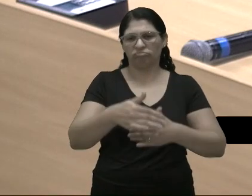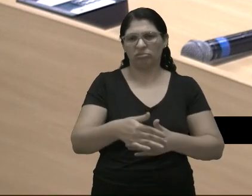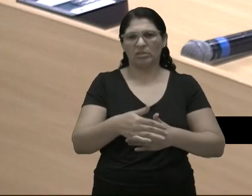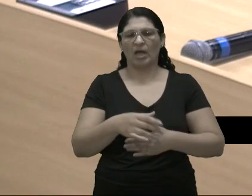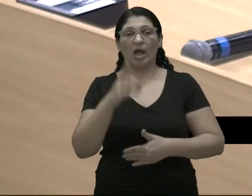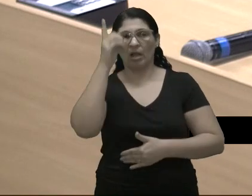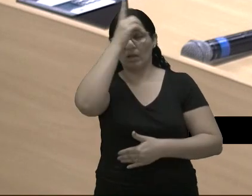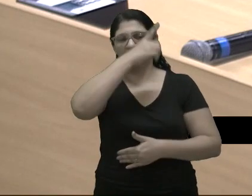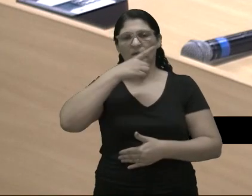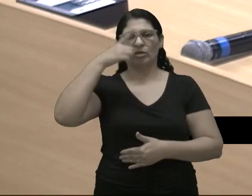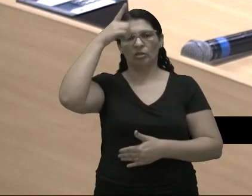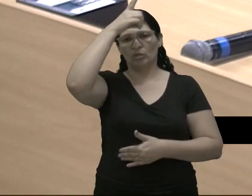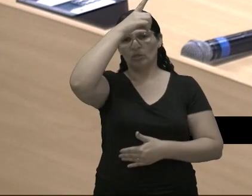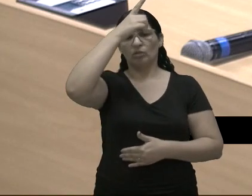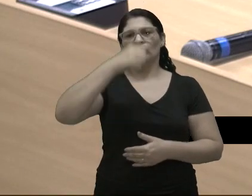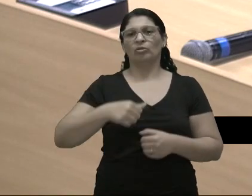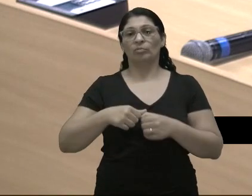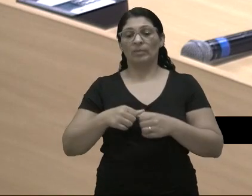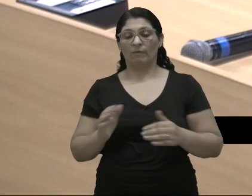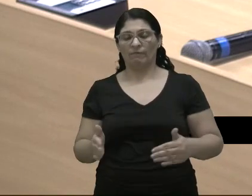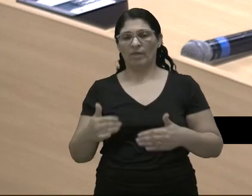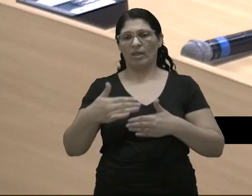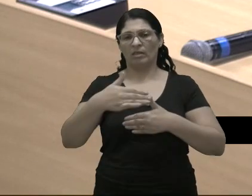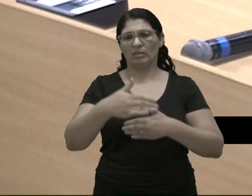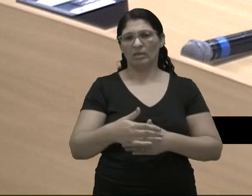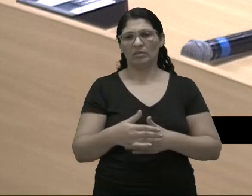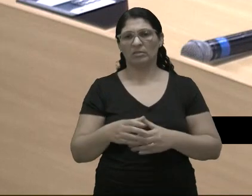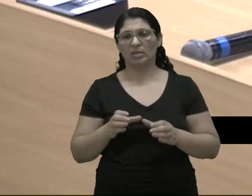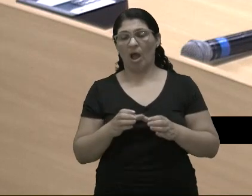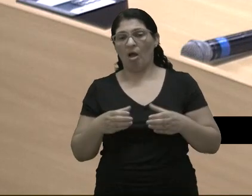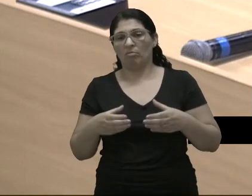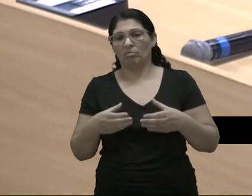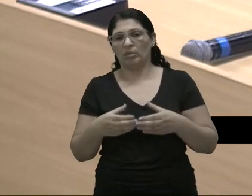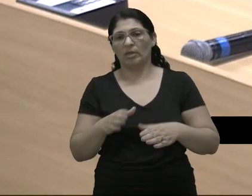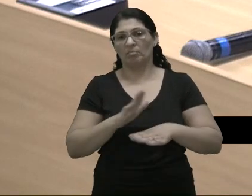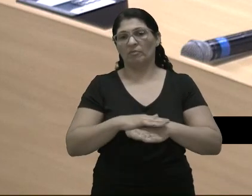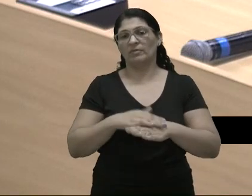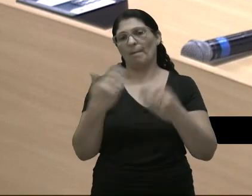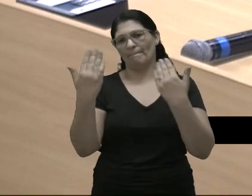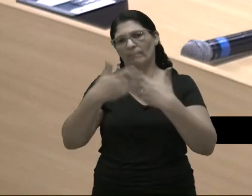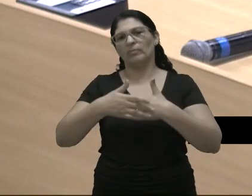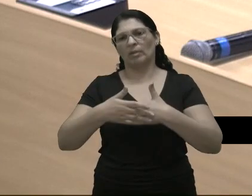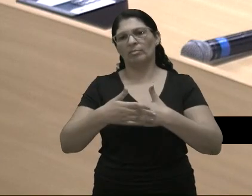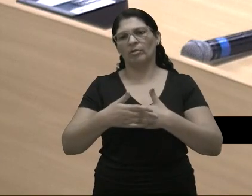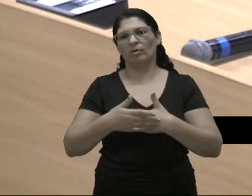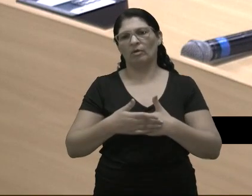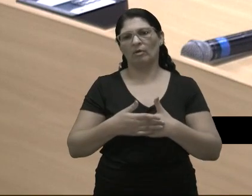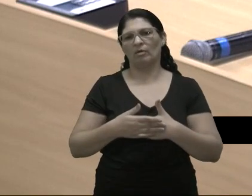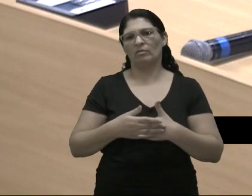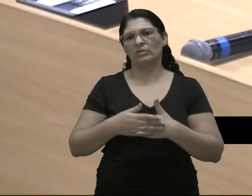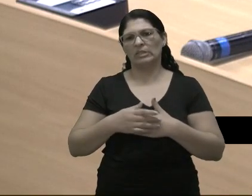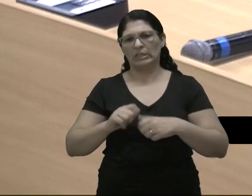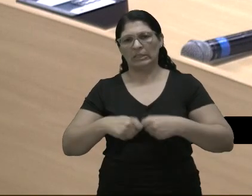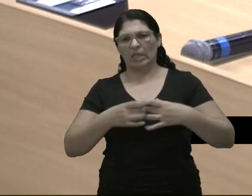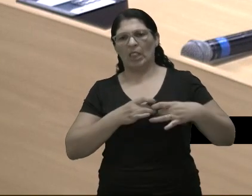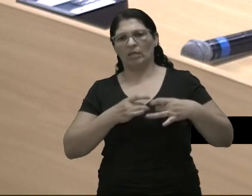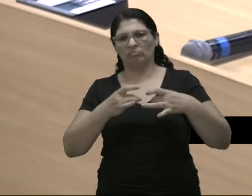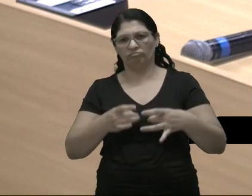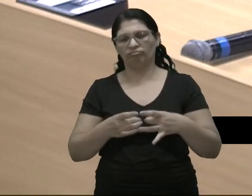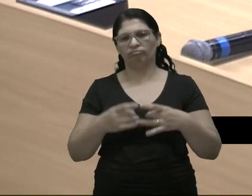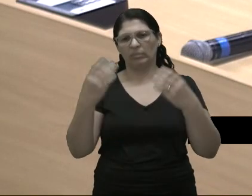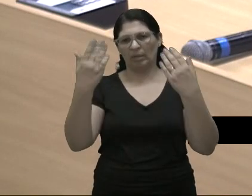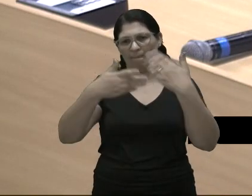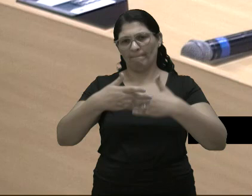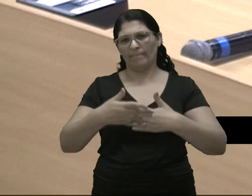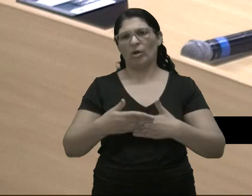no domingo, eu fiquei na sala com uma equipe fazendo provas. Fazendo não, aplicando provas. Tá? A